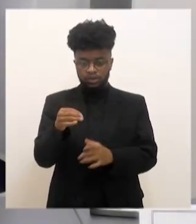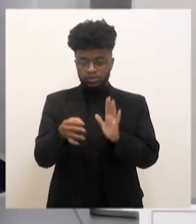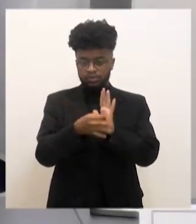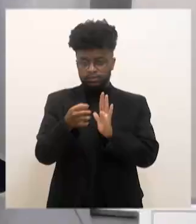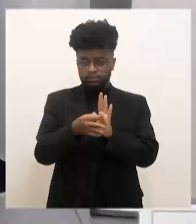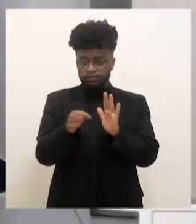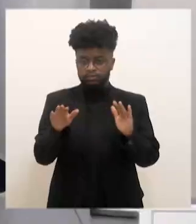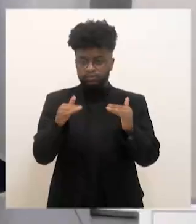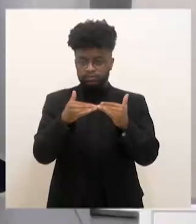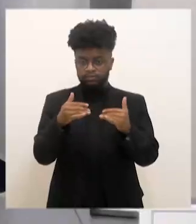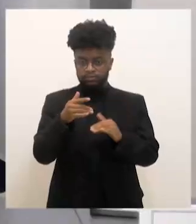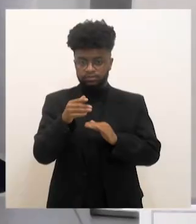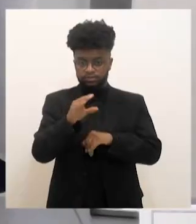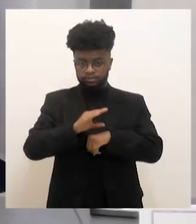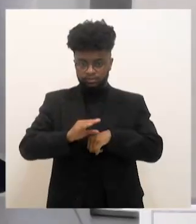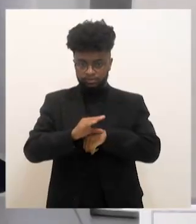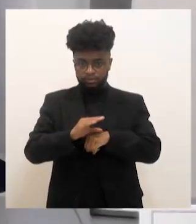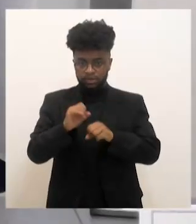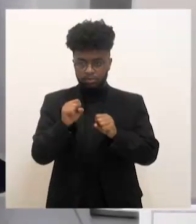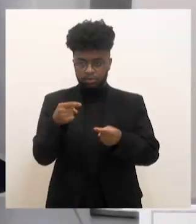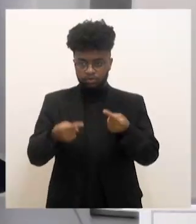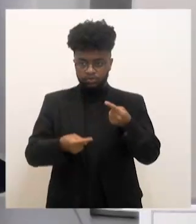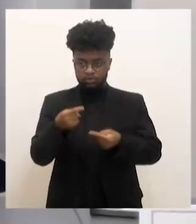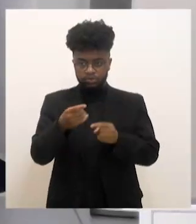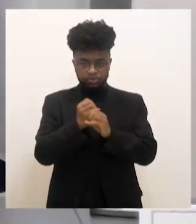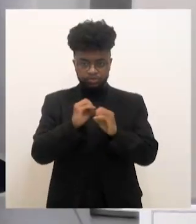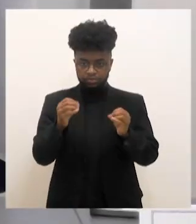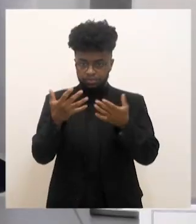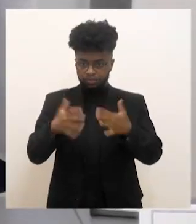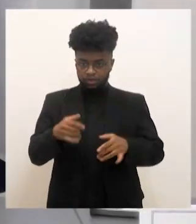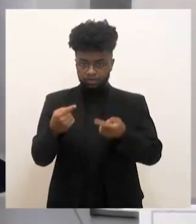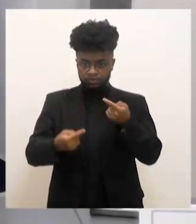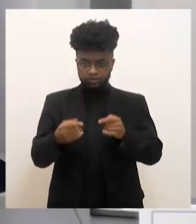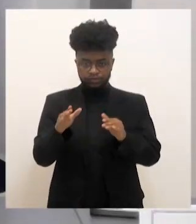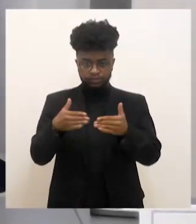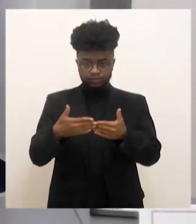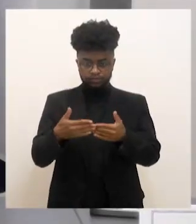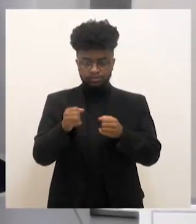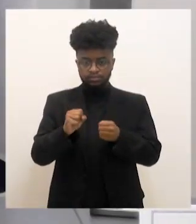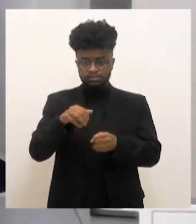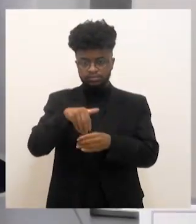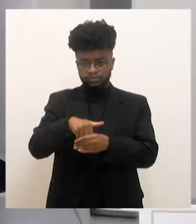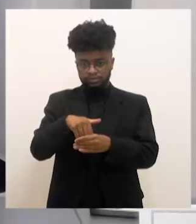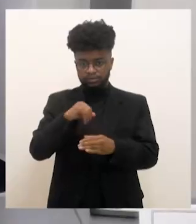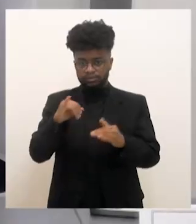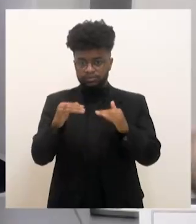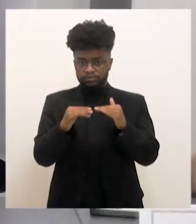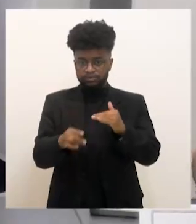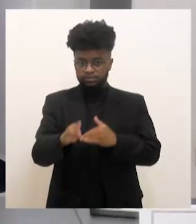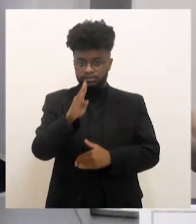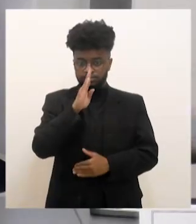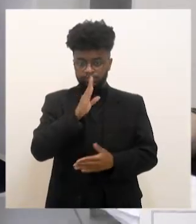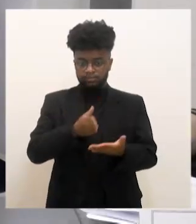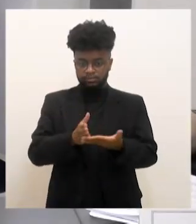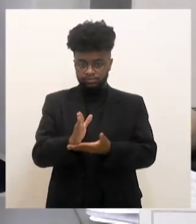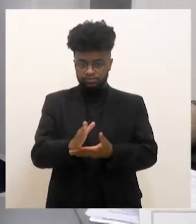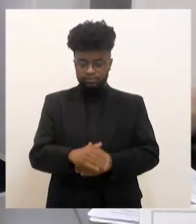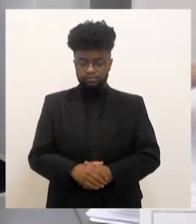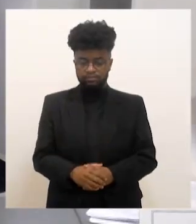pela constitucionalidade. Em discussão. Não havendo quem queira discutir, encerrada a discussão, em votação, os senhores que aprovam permaneçam como